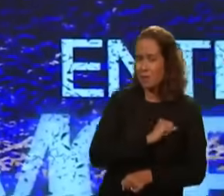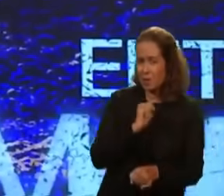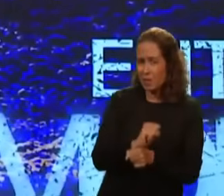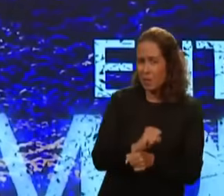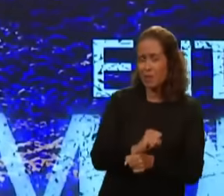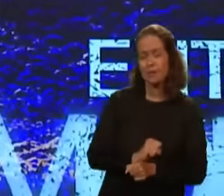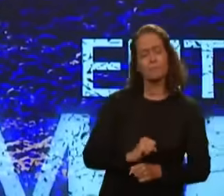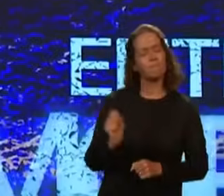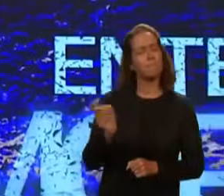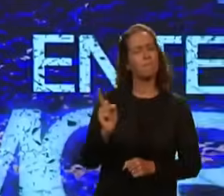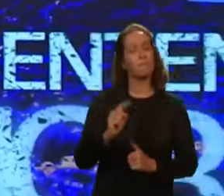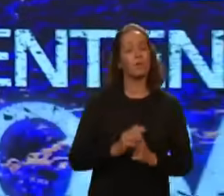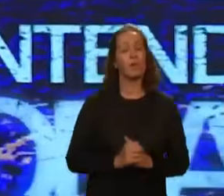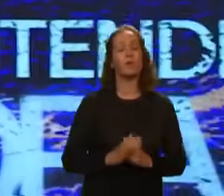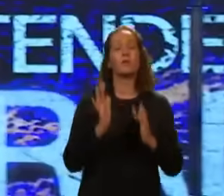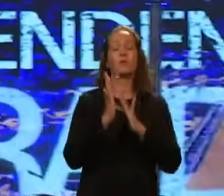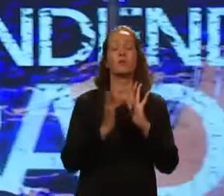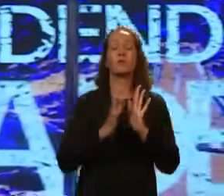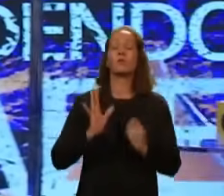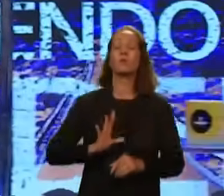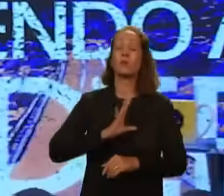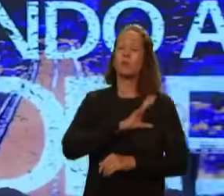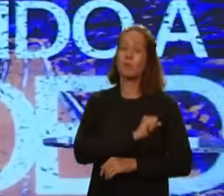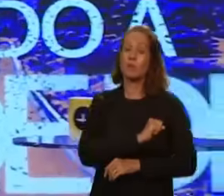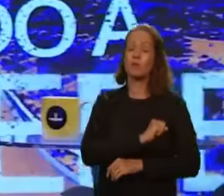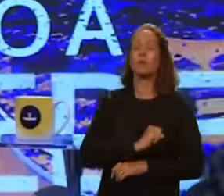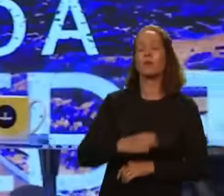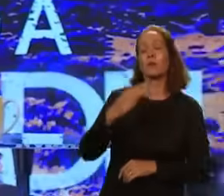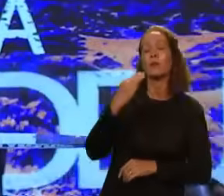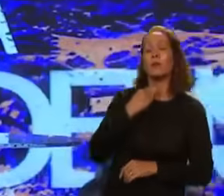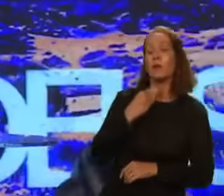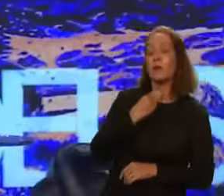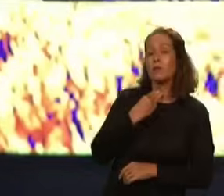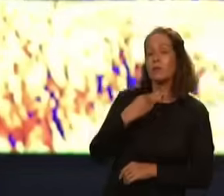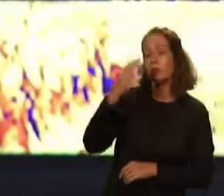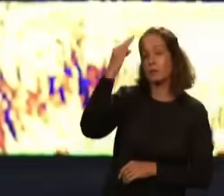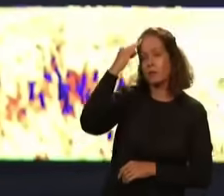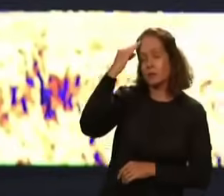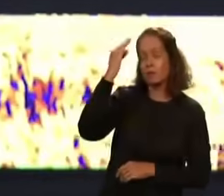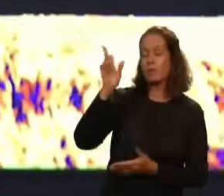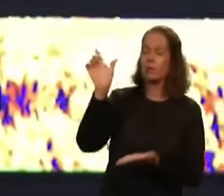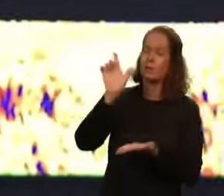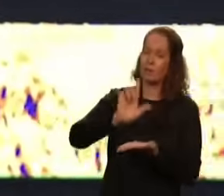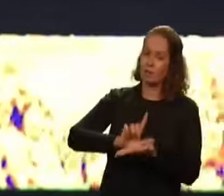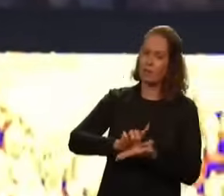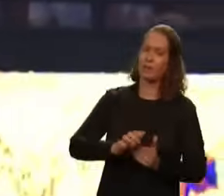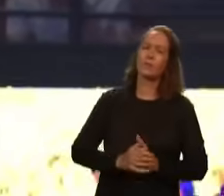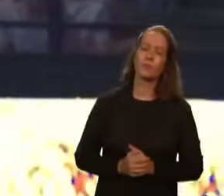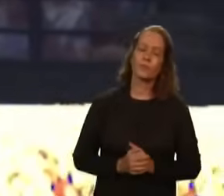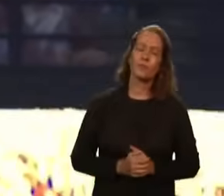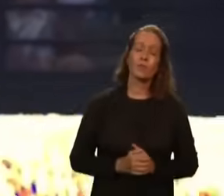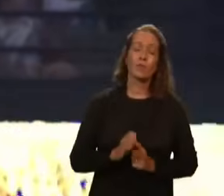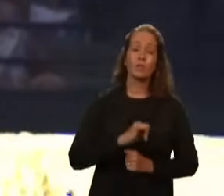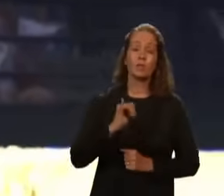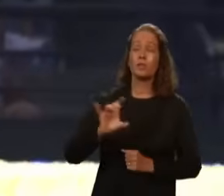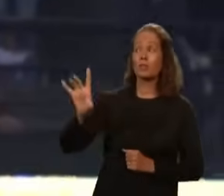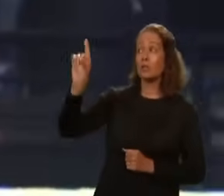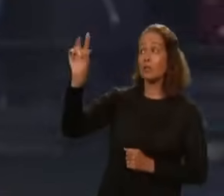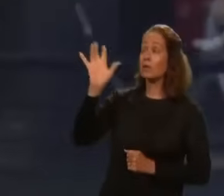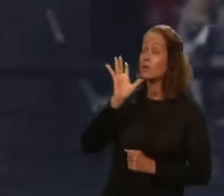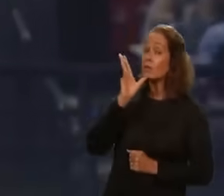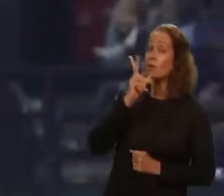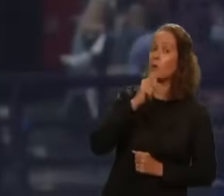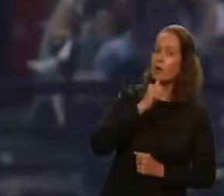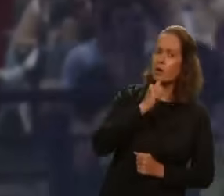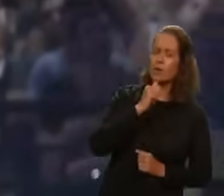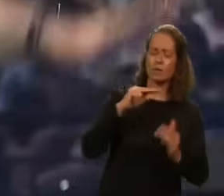amava Marta, Lázaro e Maria. Quando Deus demora, não significa que ele parou